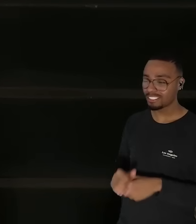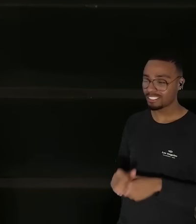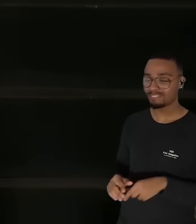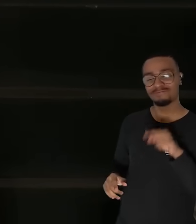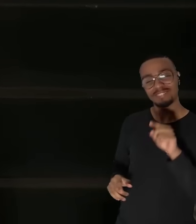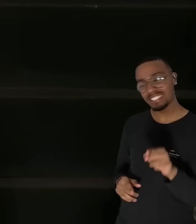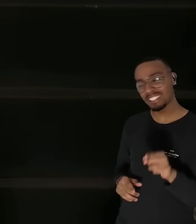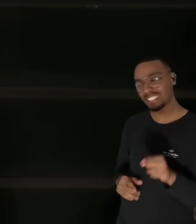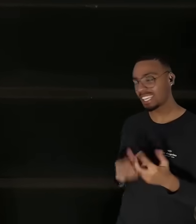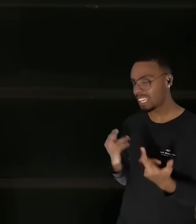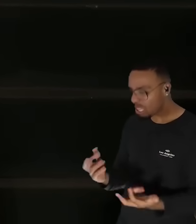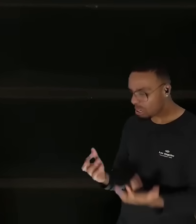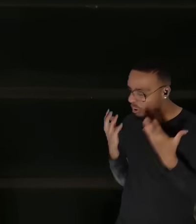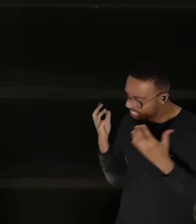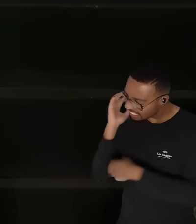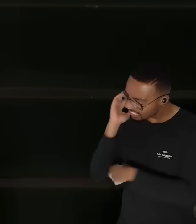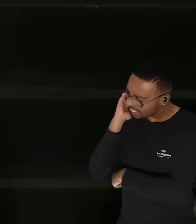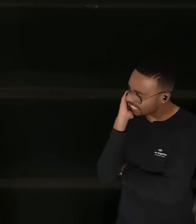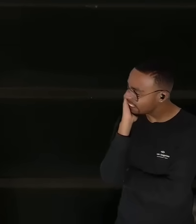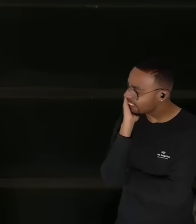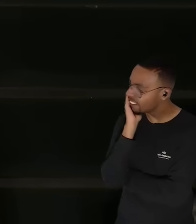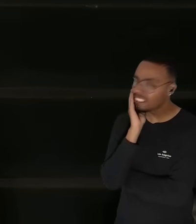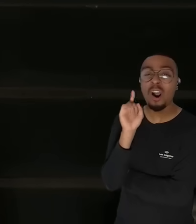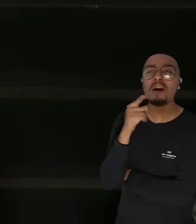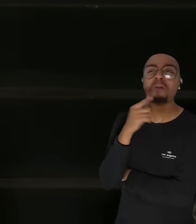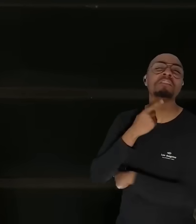Meu desejo era casar e ser como vocês.